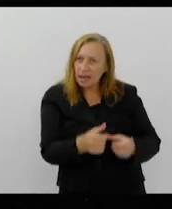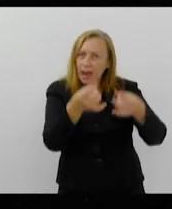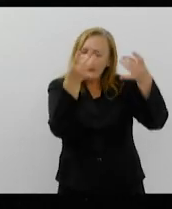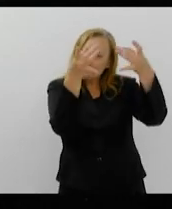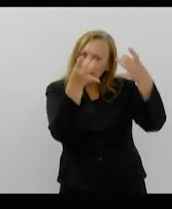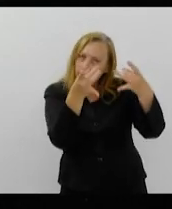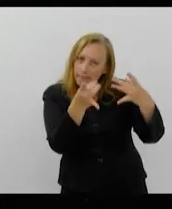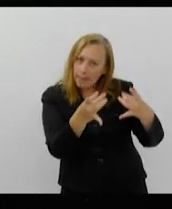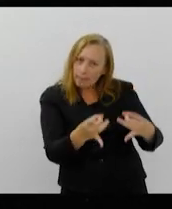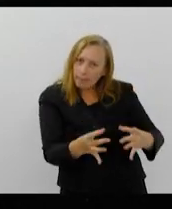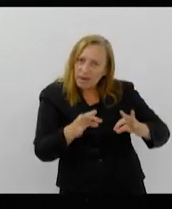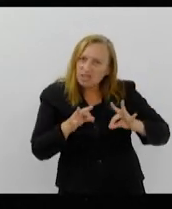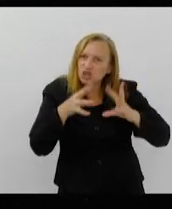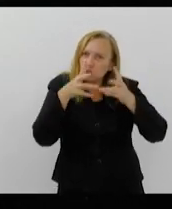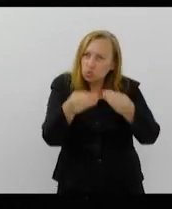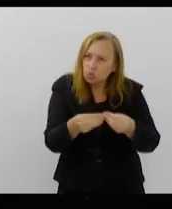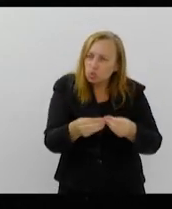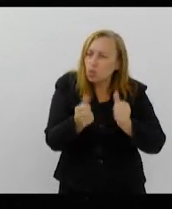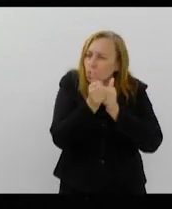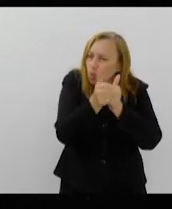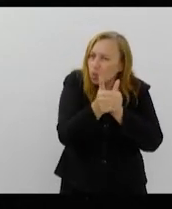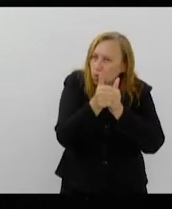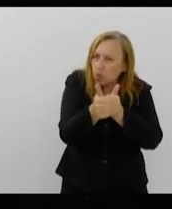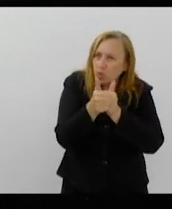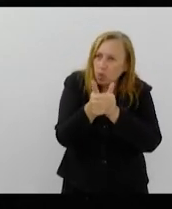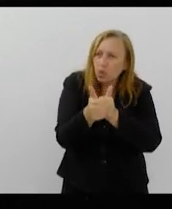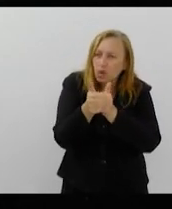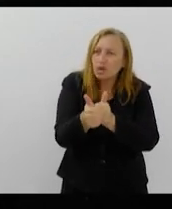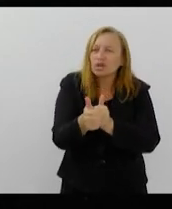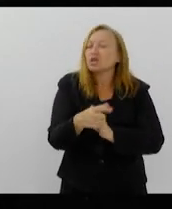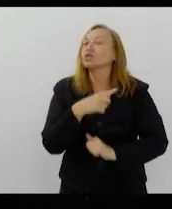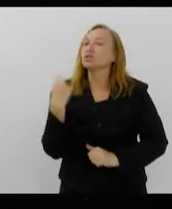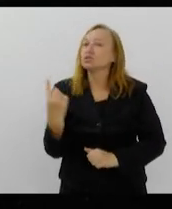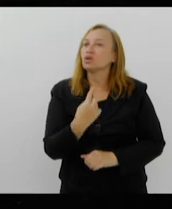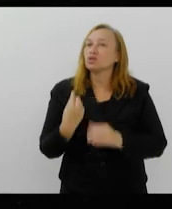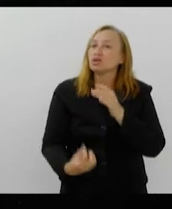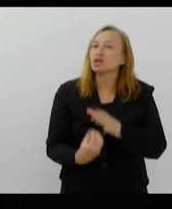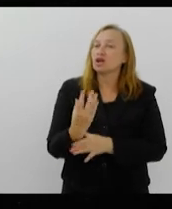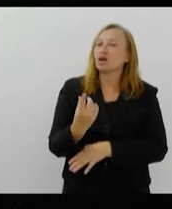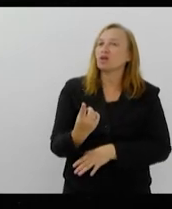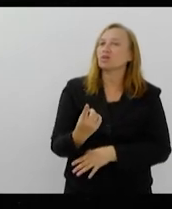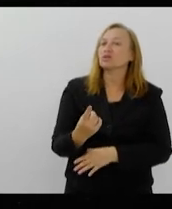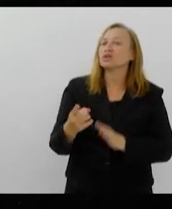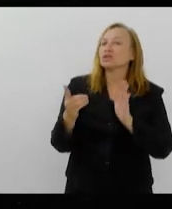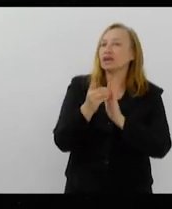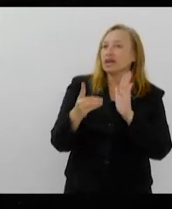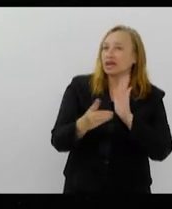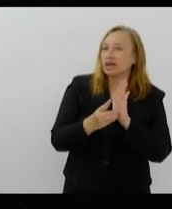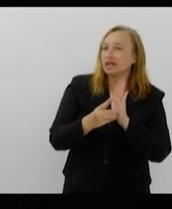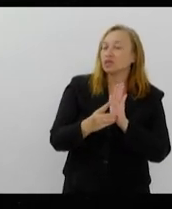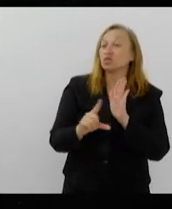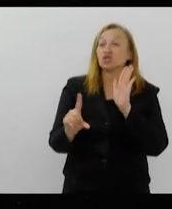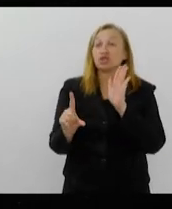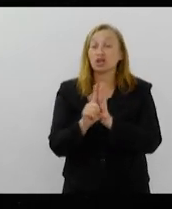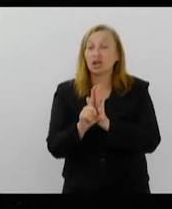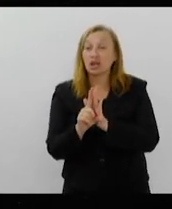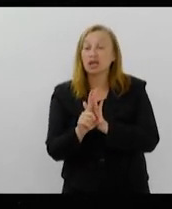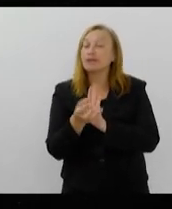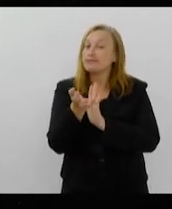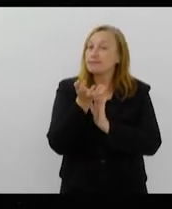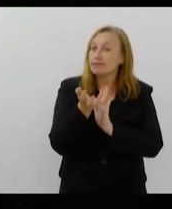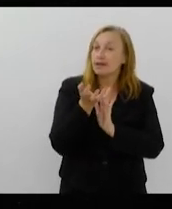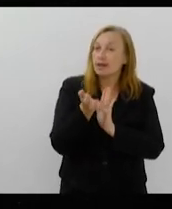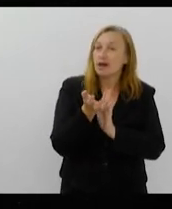detalhada de tudo isso, vem acompanhando, somos autores do decreto legislativo que quer,